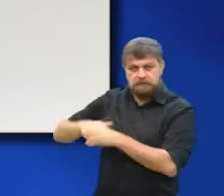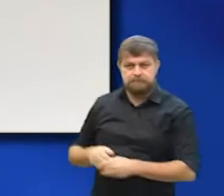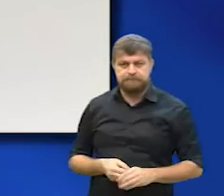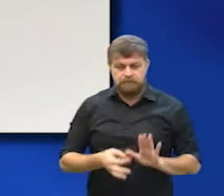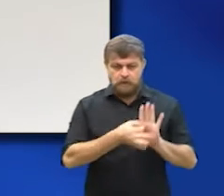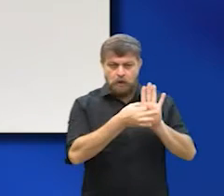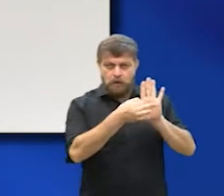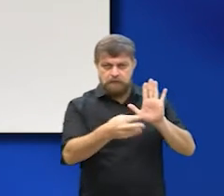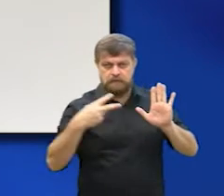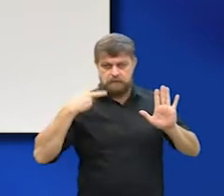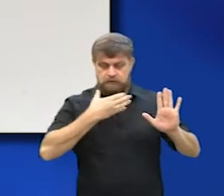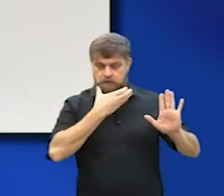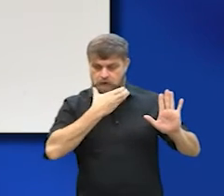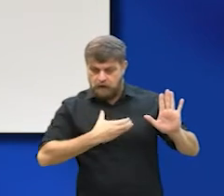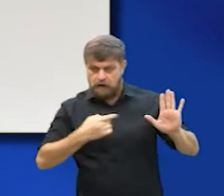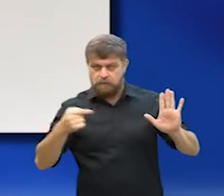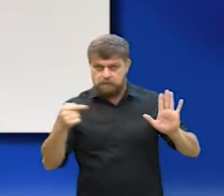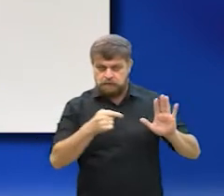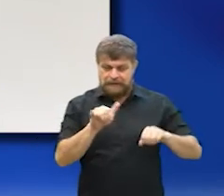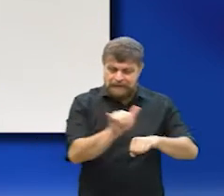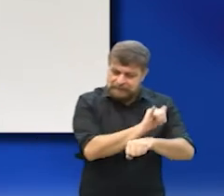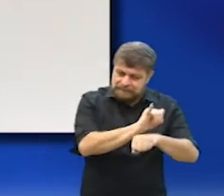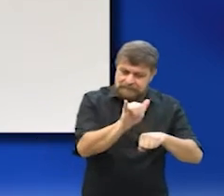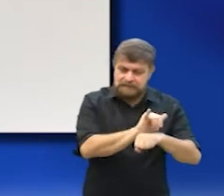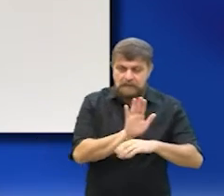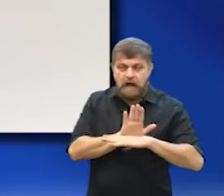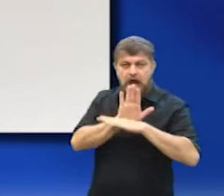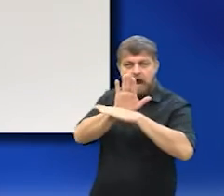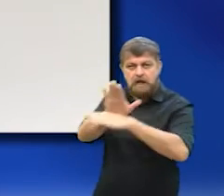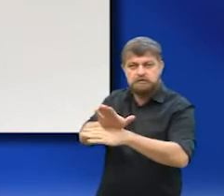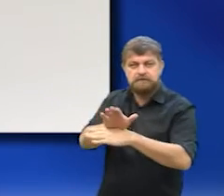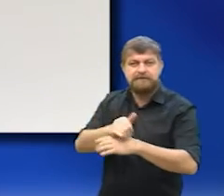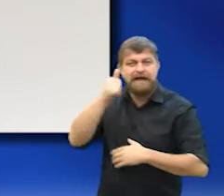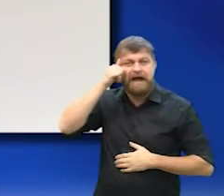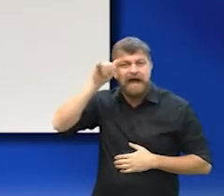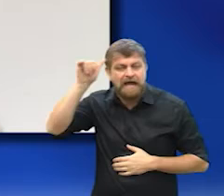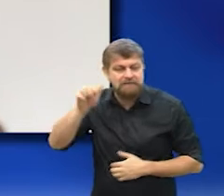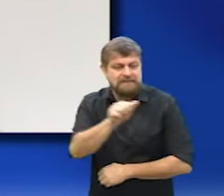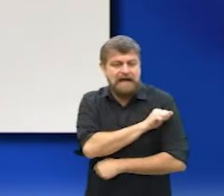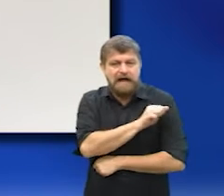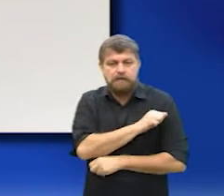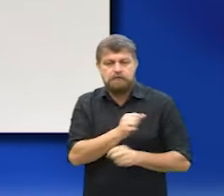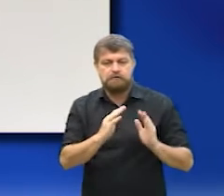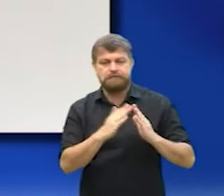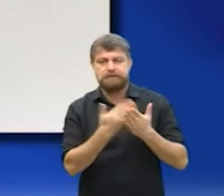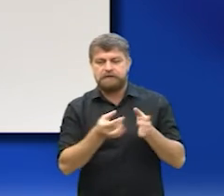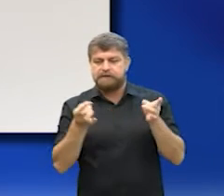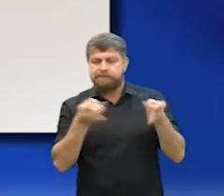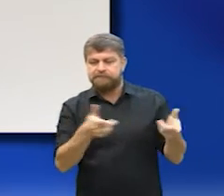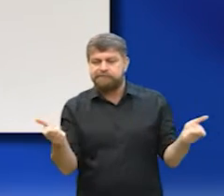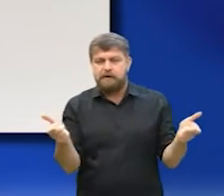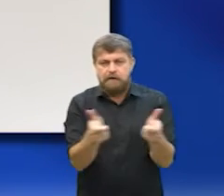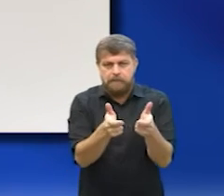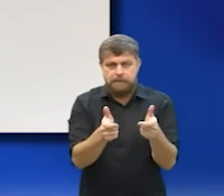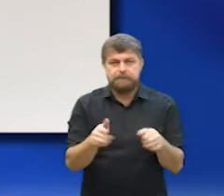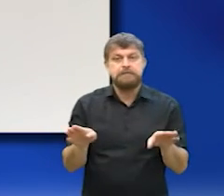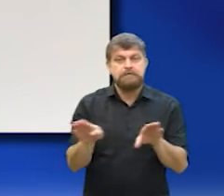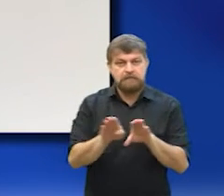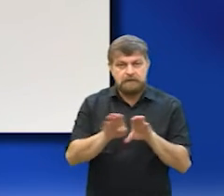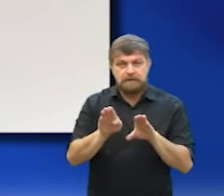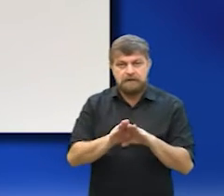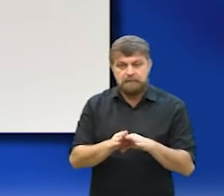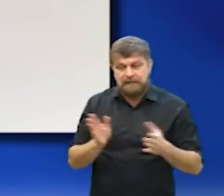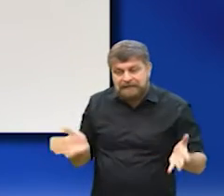plenário. De acordo com o parlamentar, a medida vai contribuir até mesmo para evitar a evasão escolar. Esta é